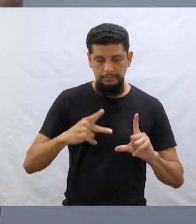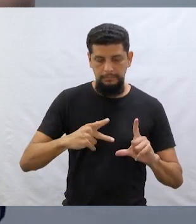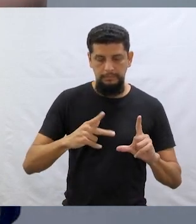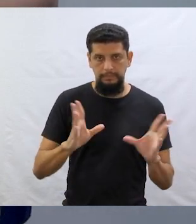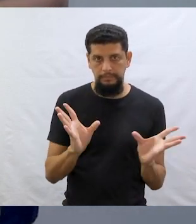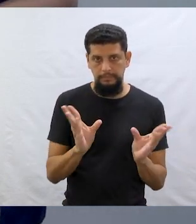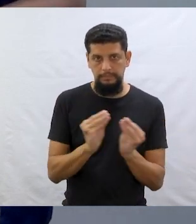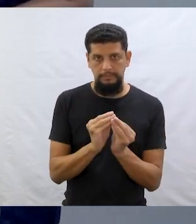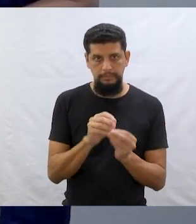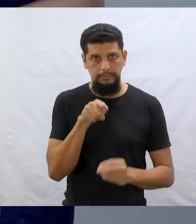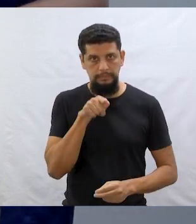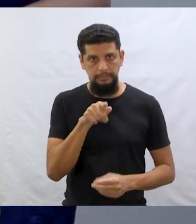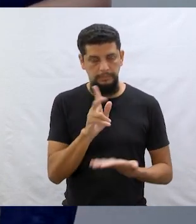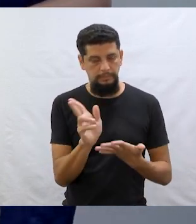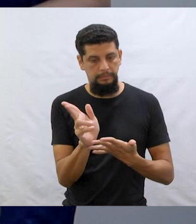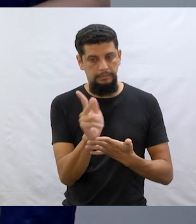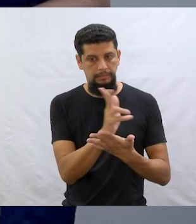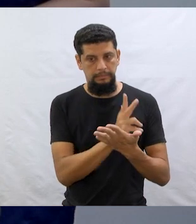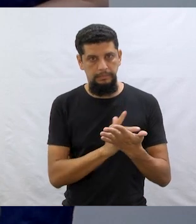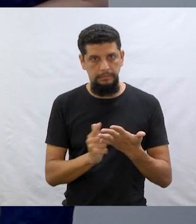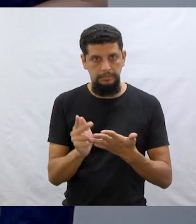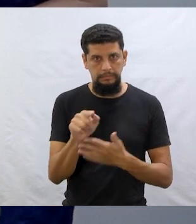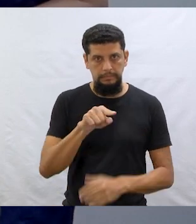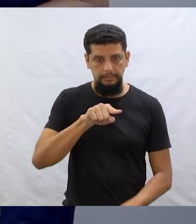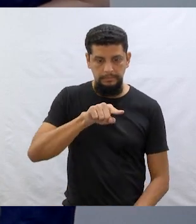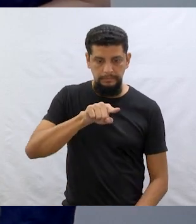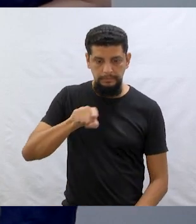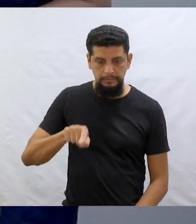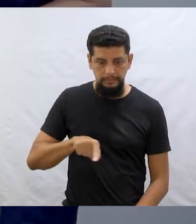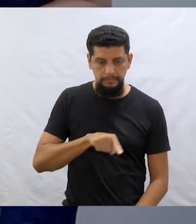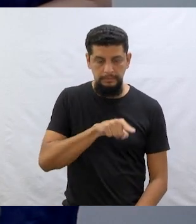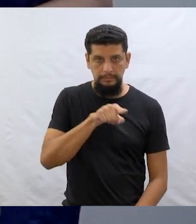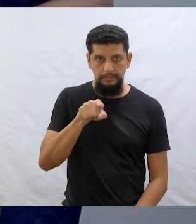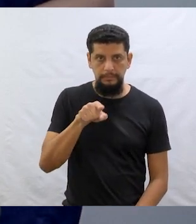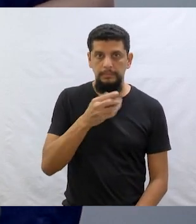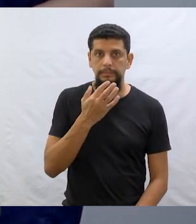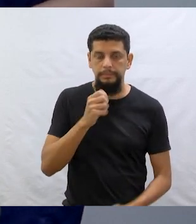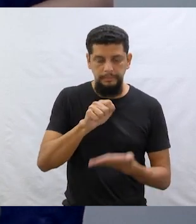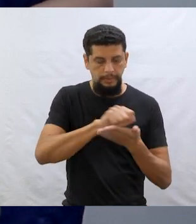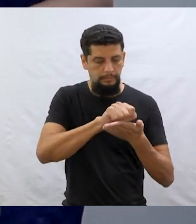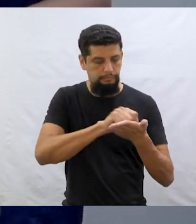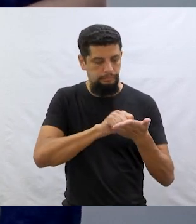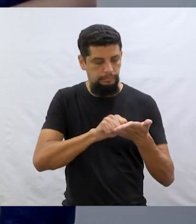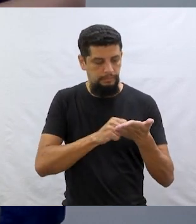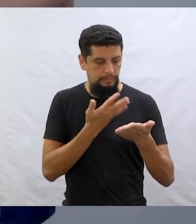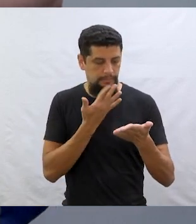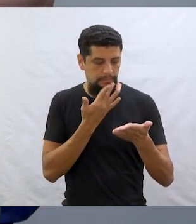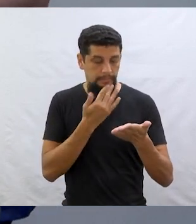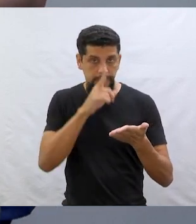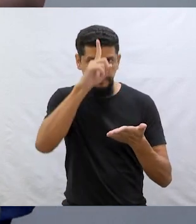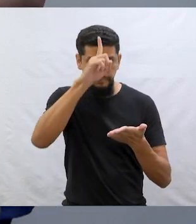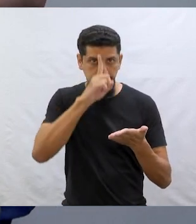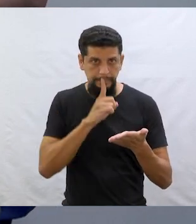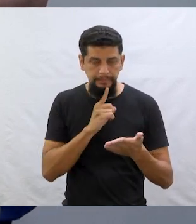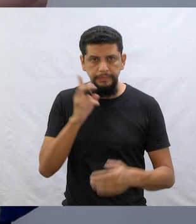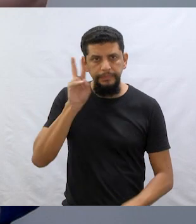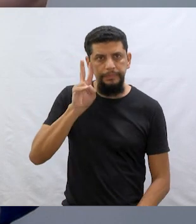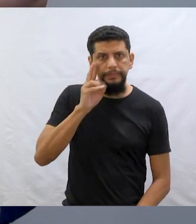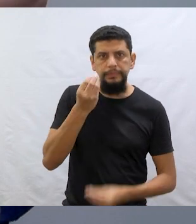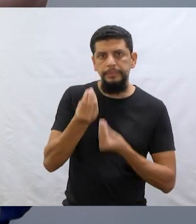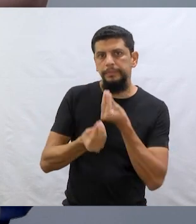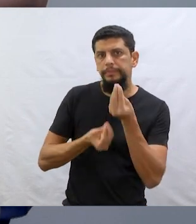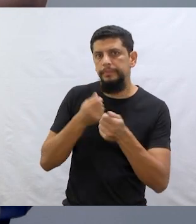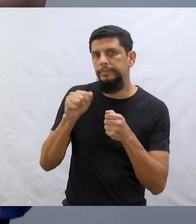lá. Desenhe um círculo e pinte de amarelo. Lembra como que é o círculo?